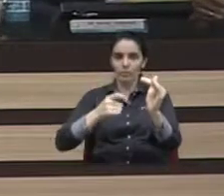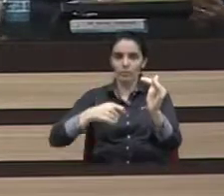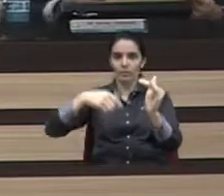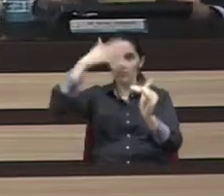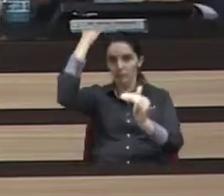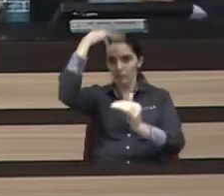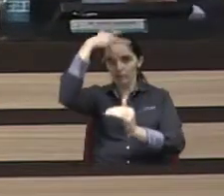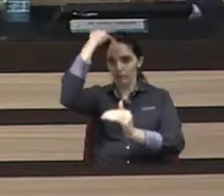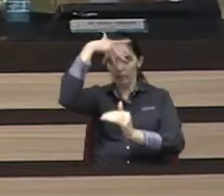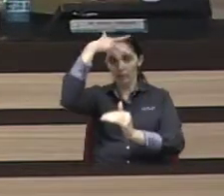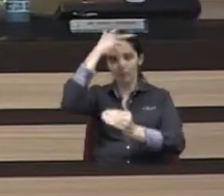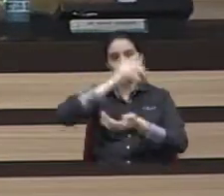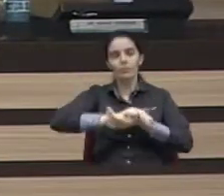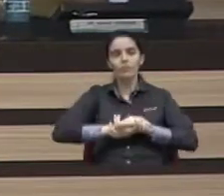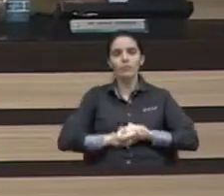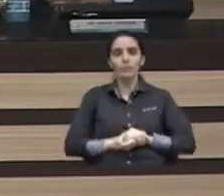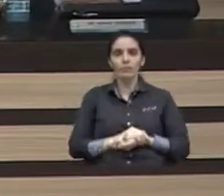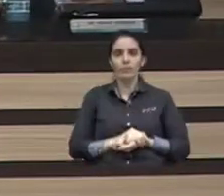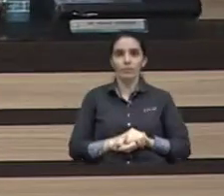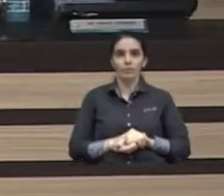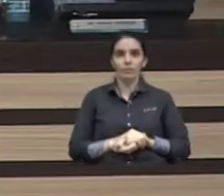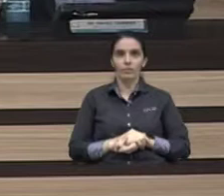Érica Tanque.